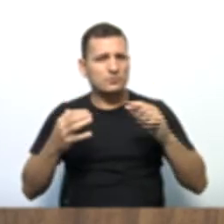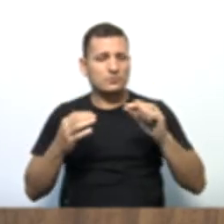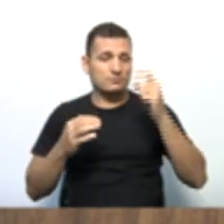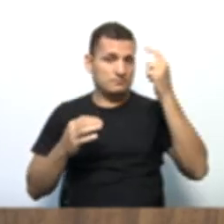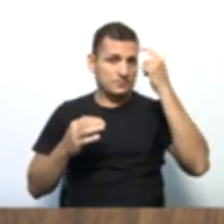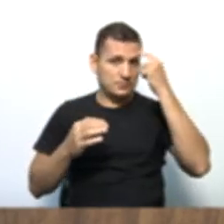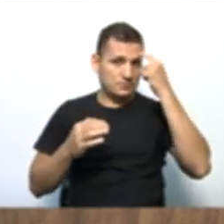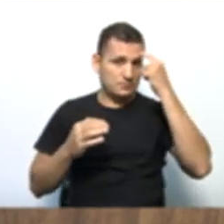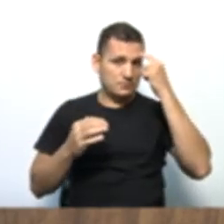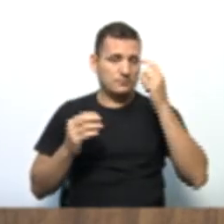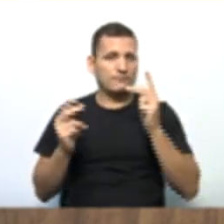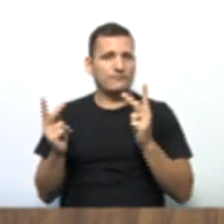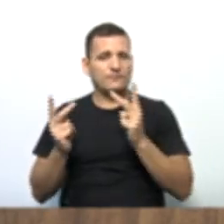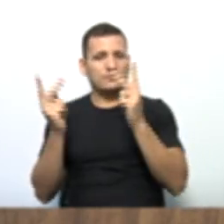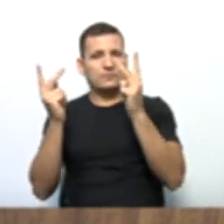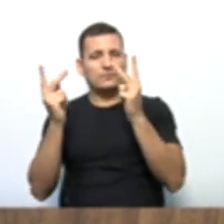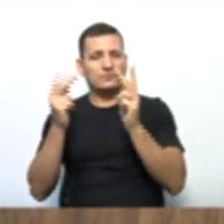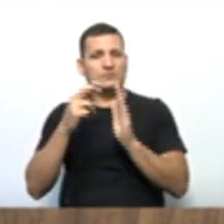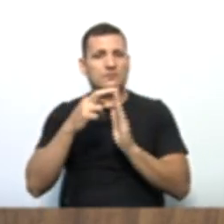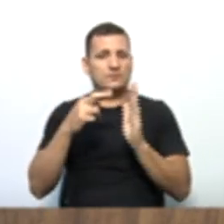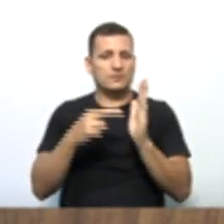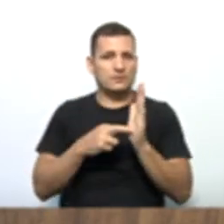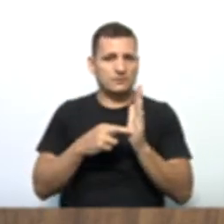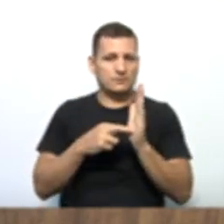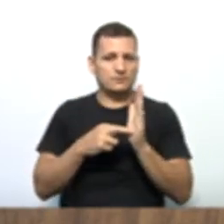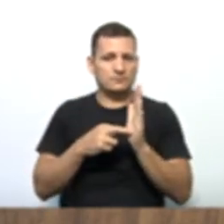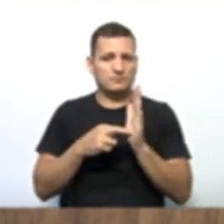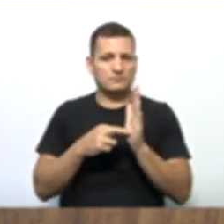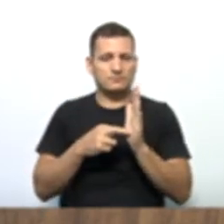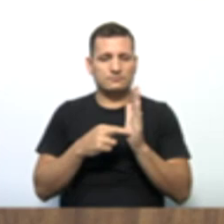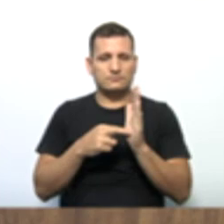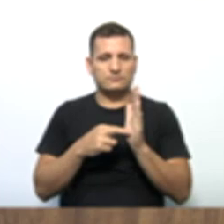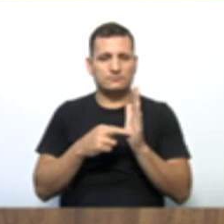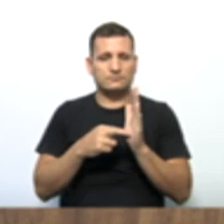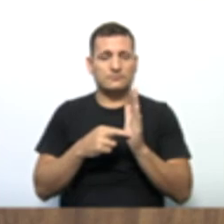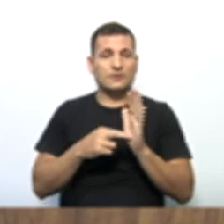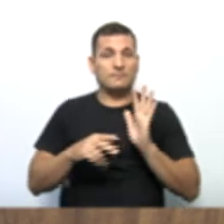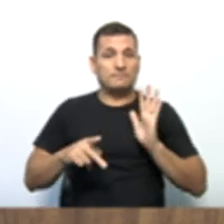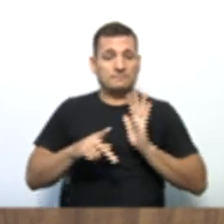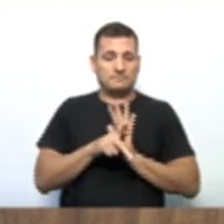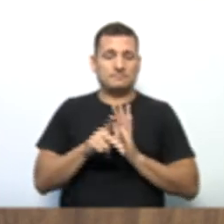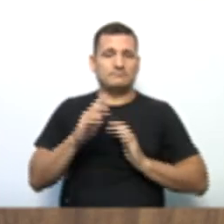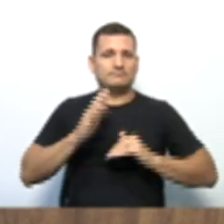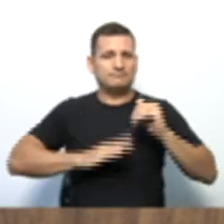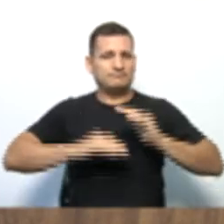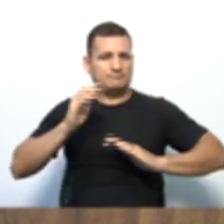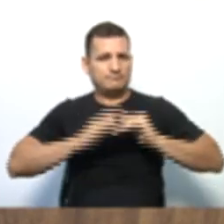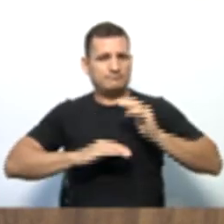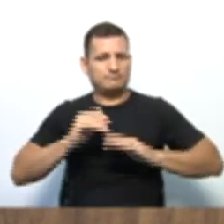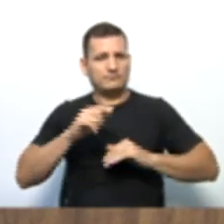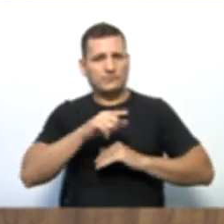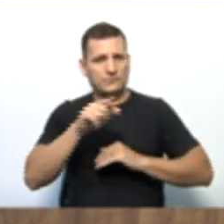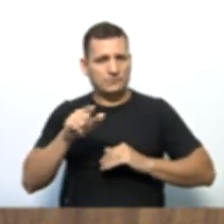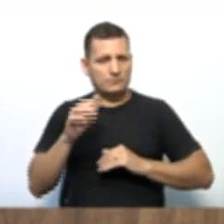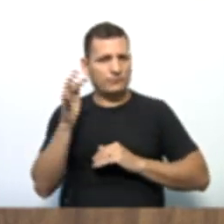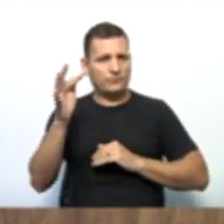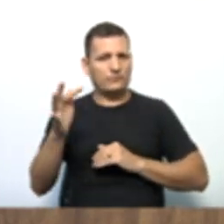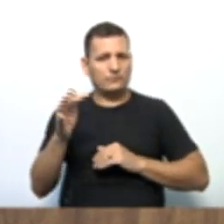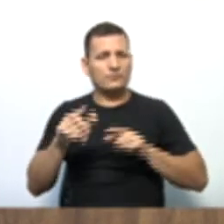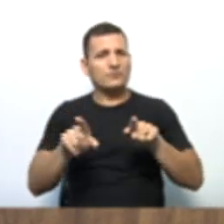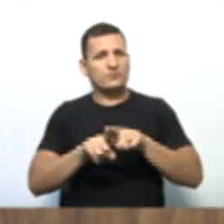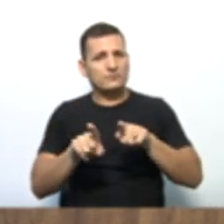em valores e normas, tanto especificamente para a profissão que você vai exercer, como também